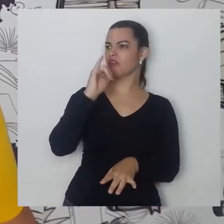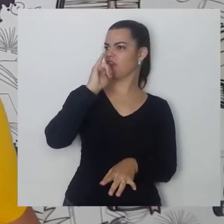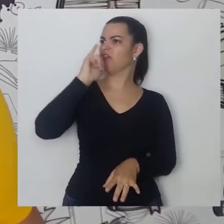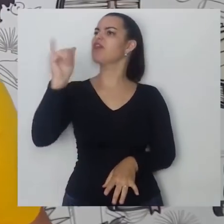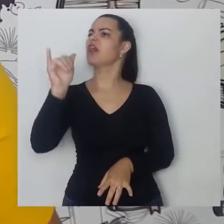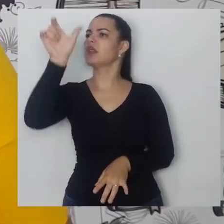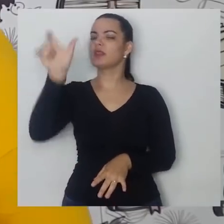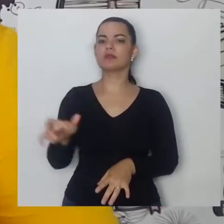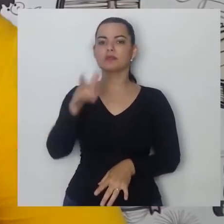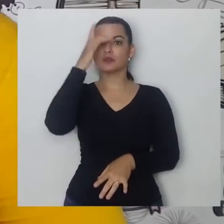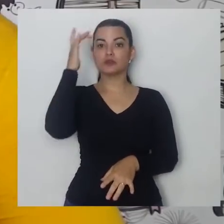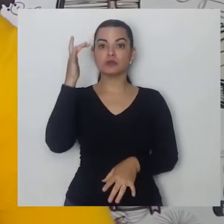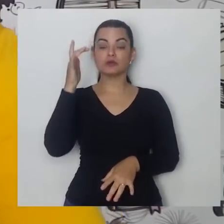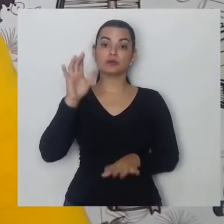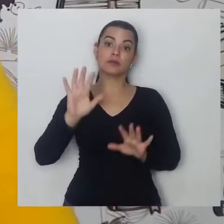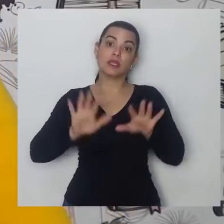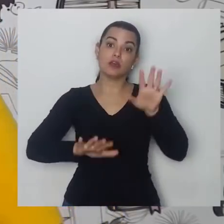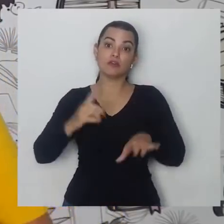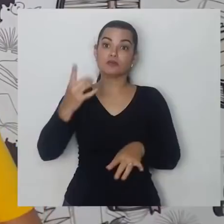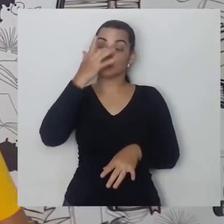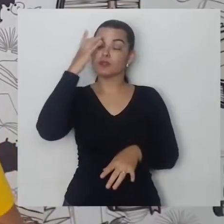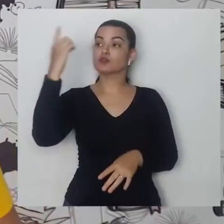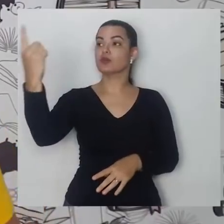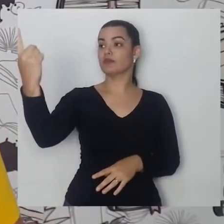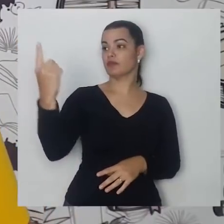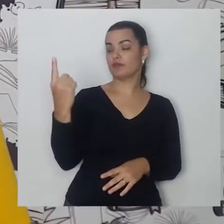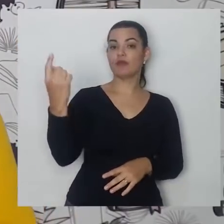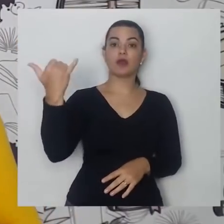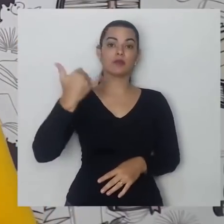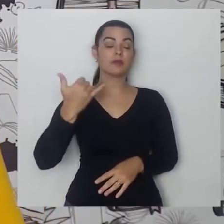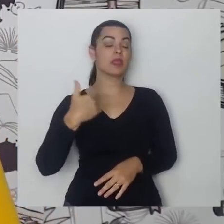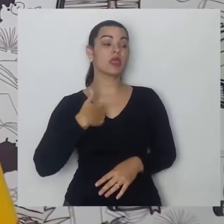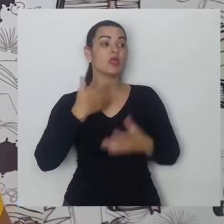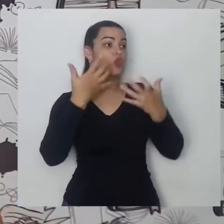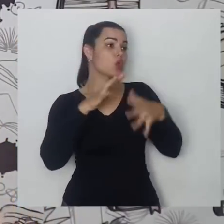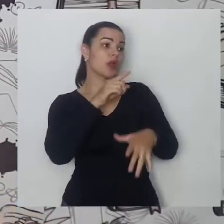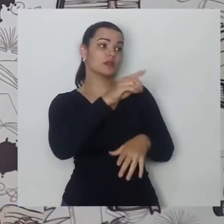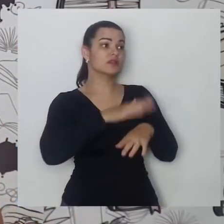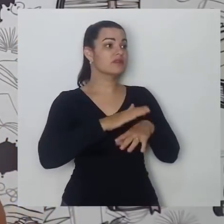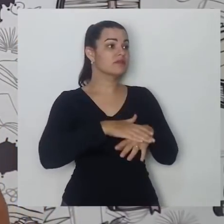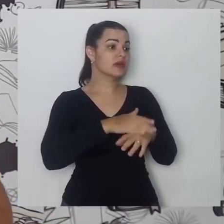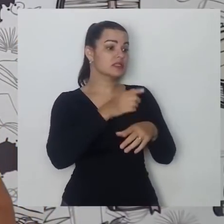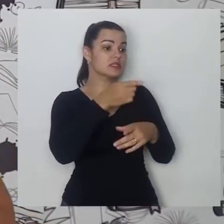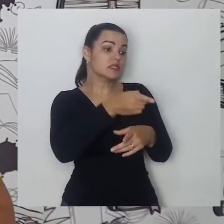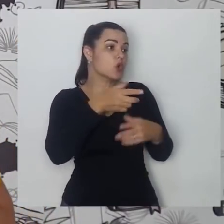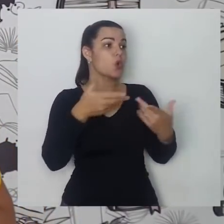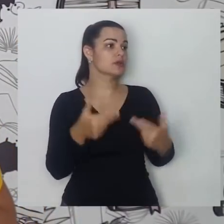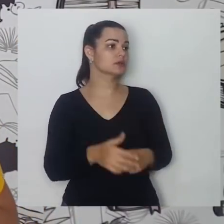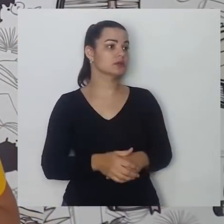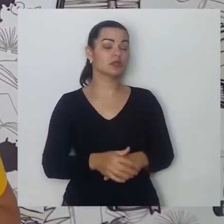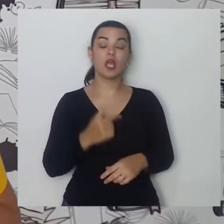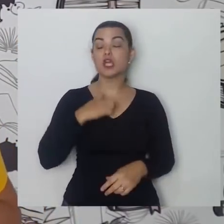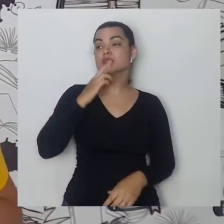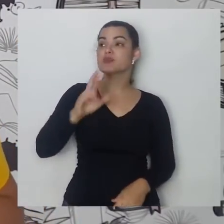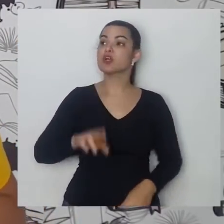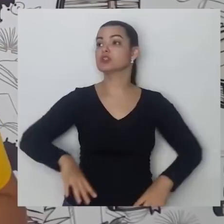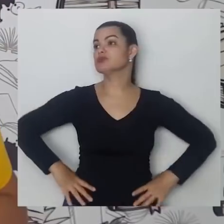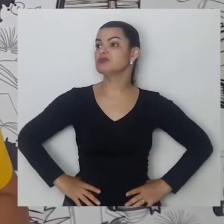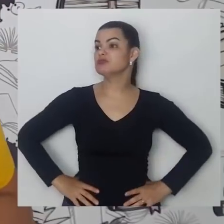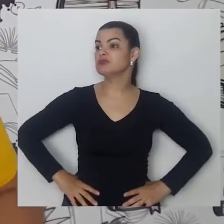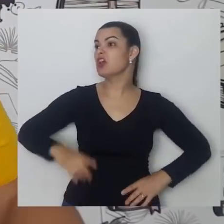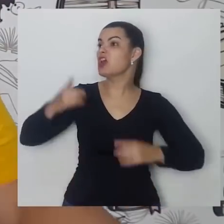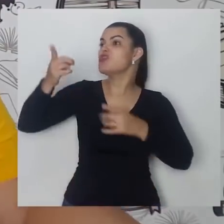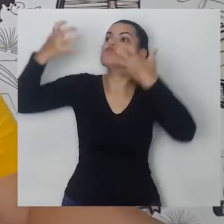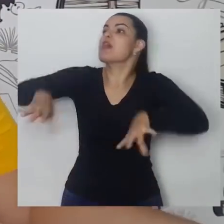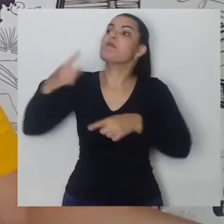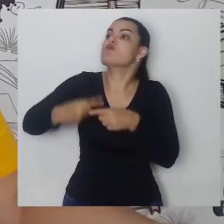Eu posso ter uma pessoa virando para mim nesse momento e falando assim: eu não quero que você faça isso. E eu responder para essa